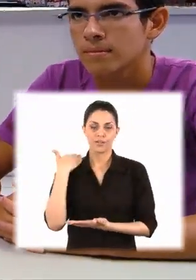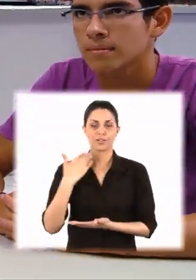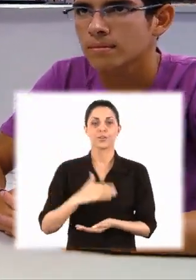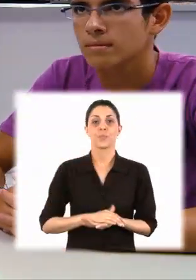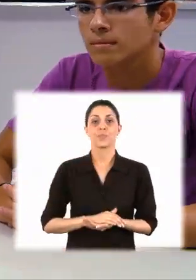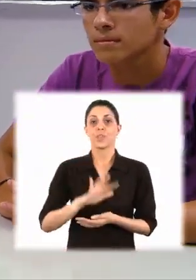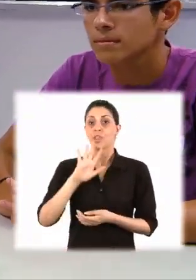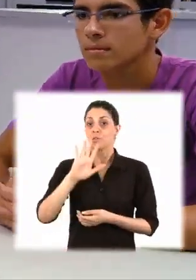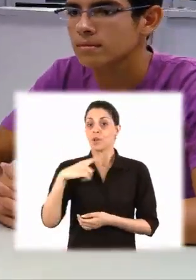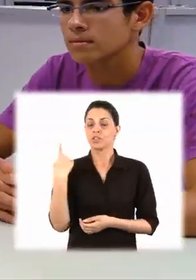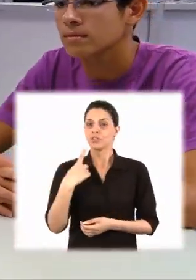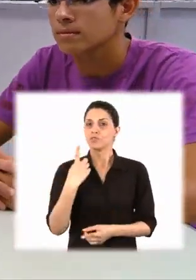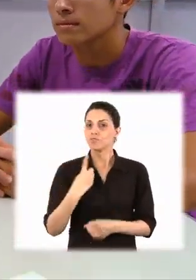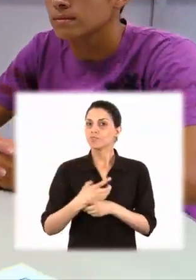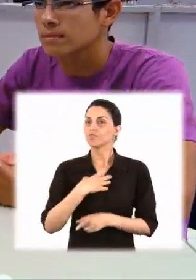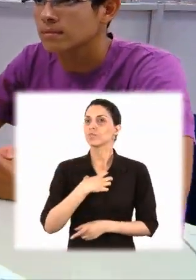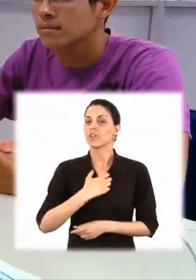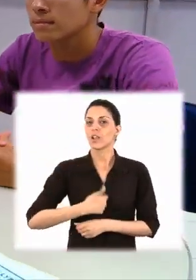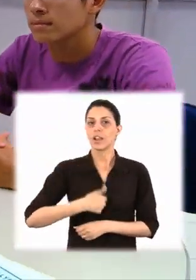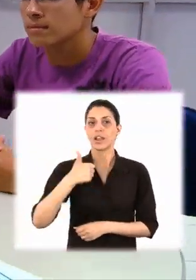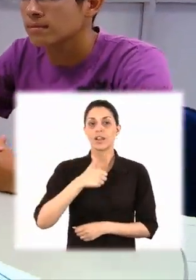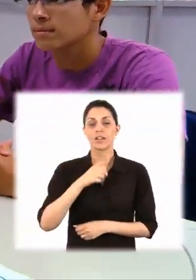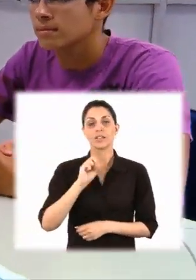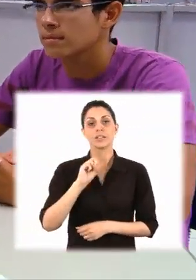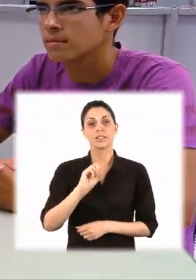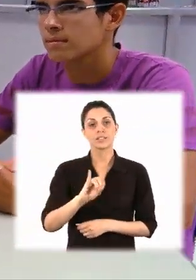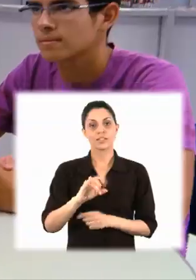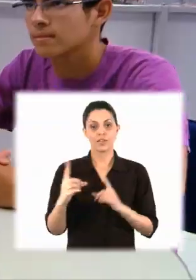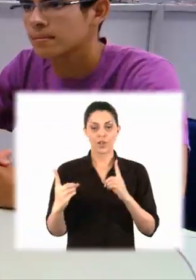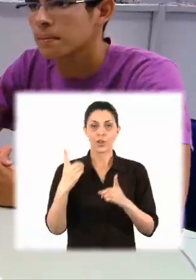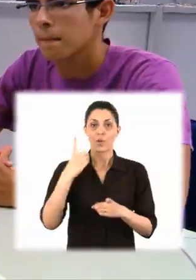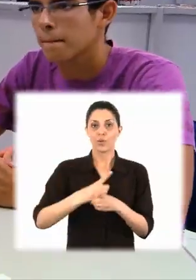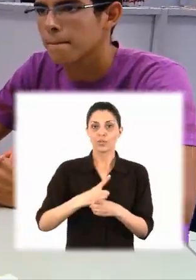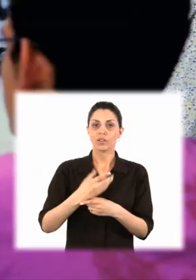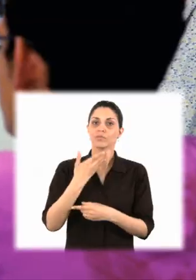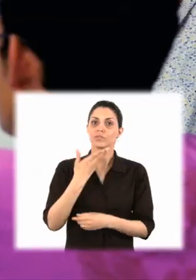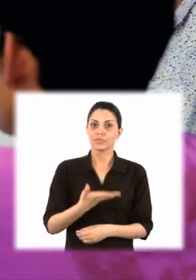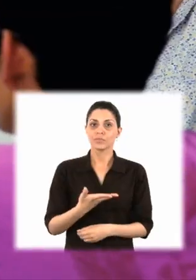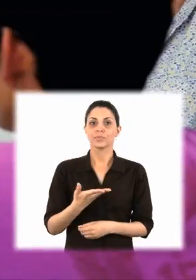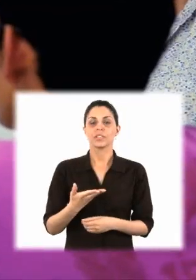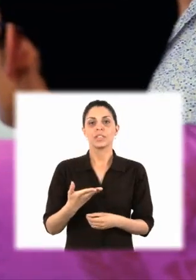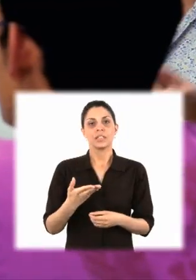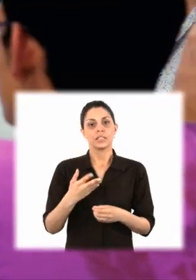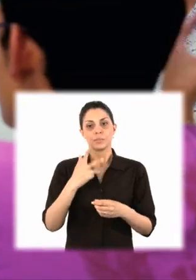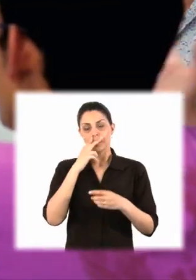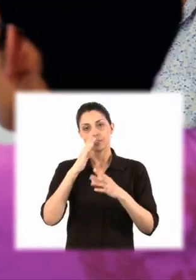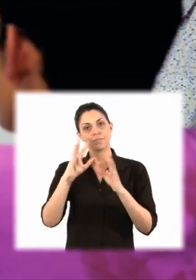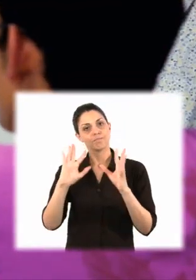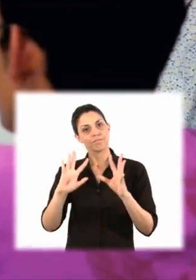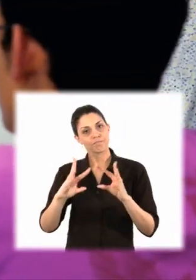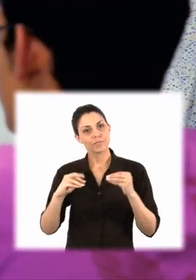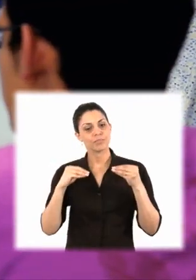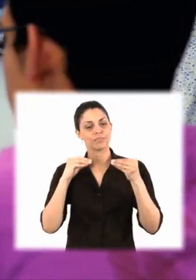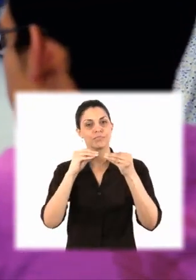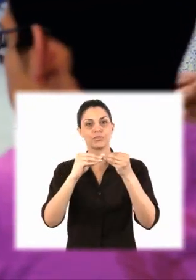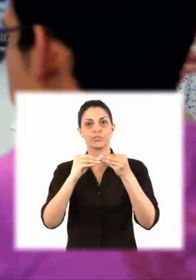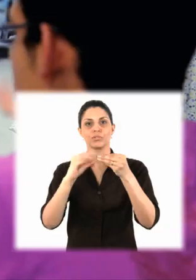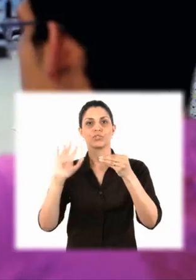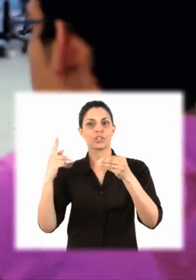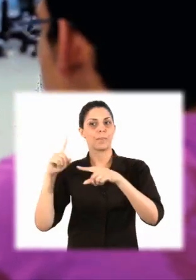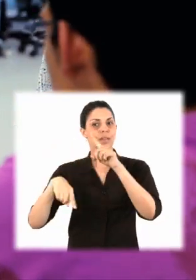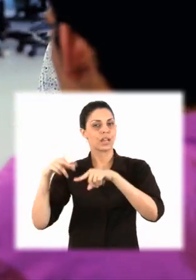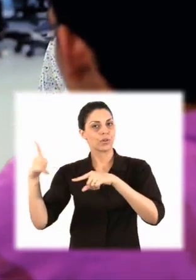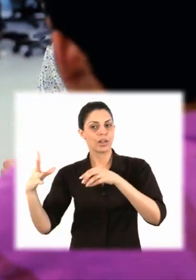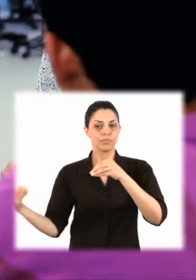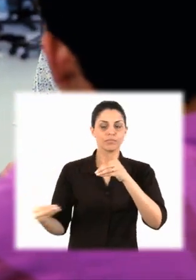isso antes, mas a gente achou que seria legal ele encontrar com você e enriquecer esse material que ele